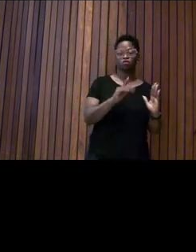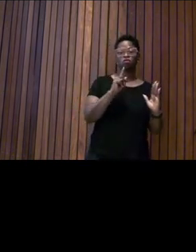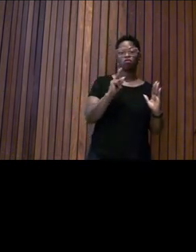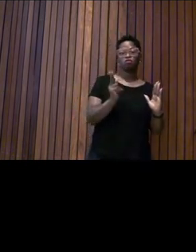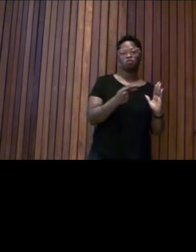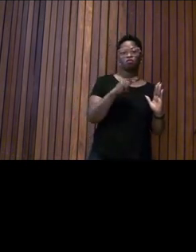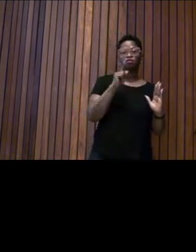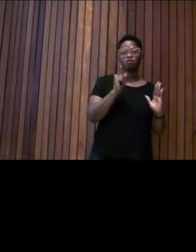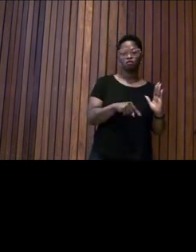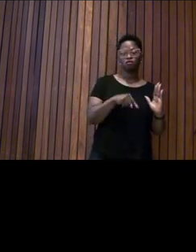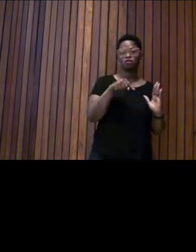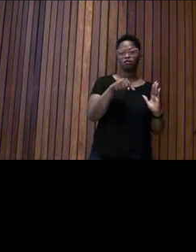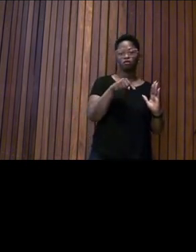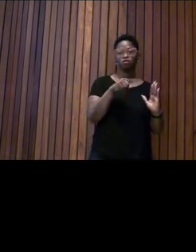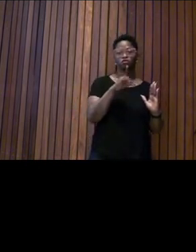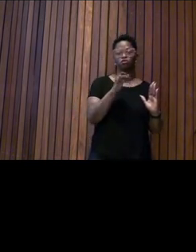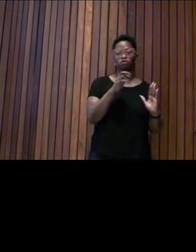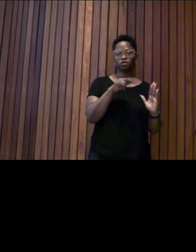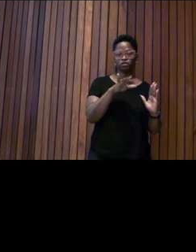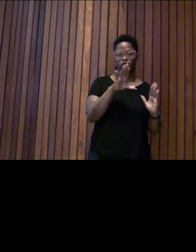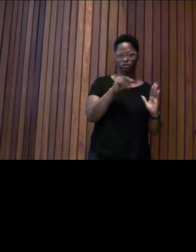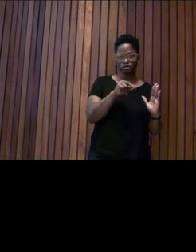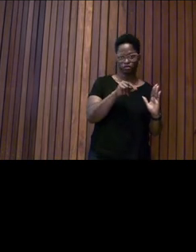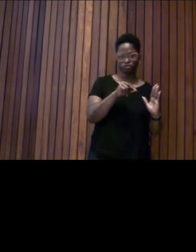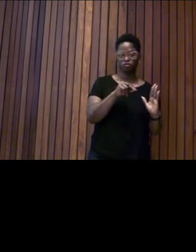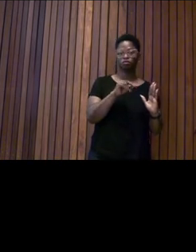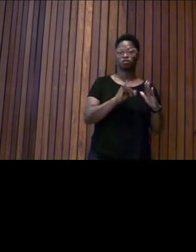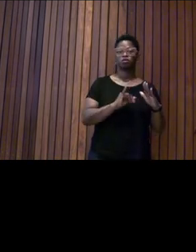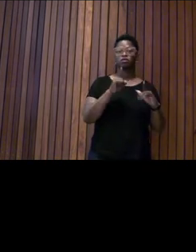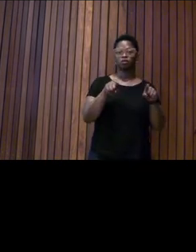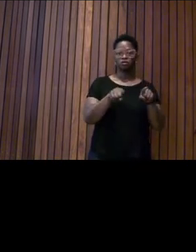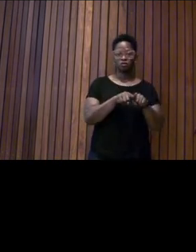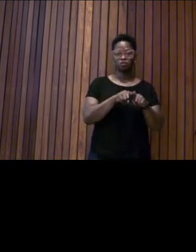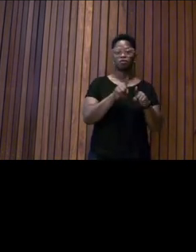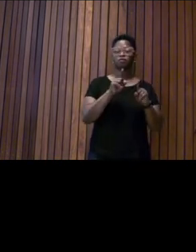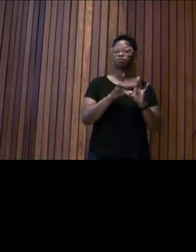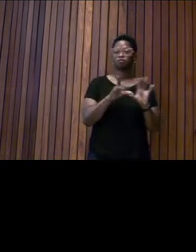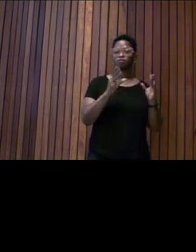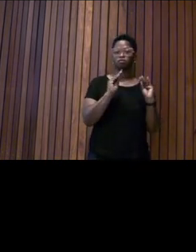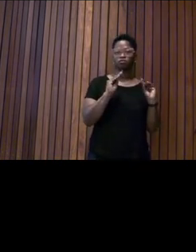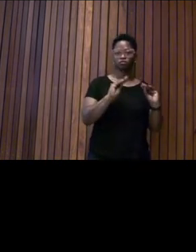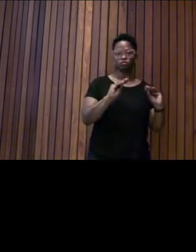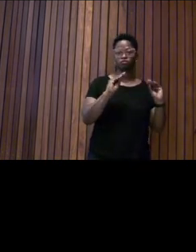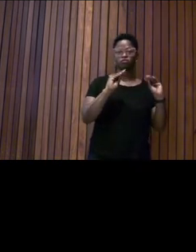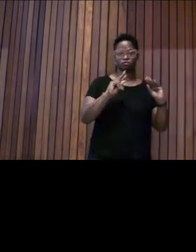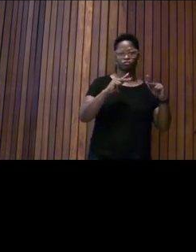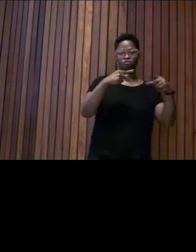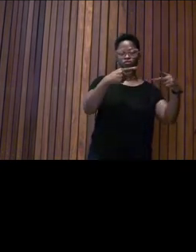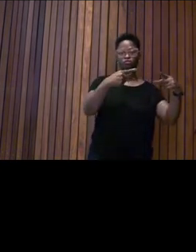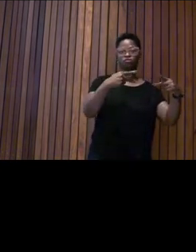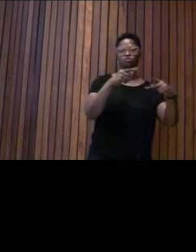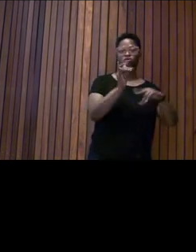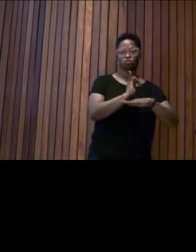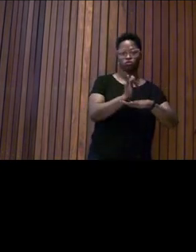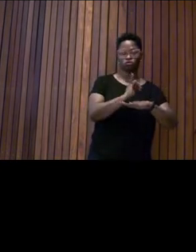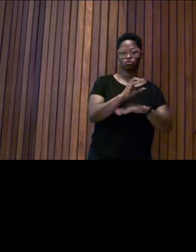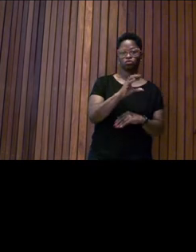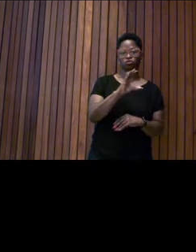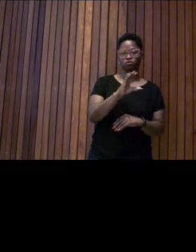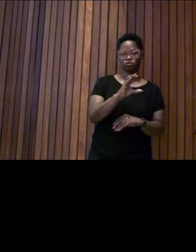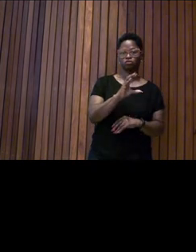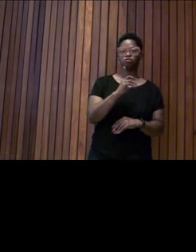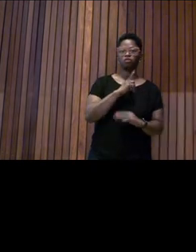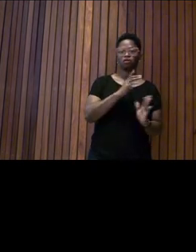o Dorcino, né? E o estuque ornamental. Está disponível o filme no YouTube da Casa de Oswaldo